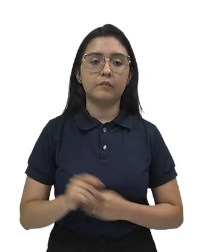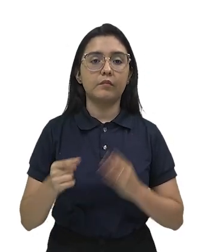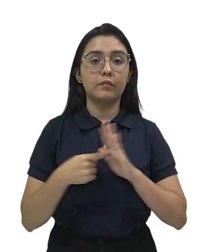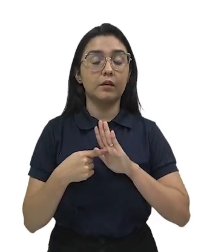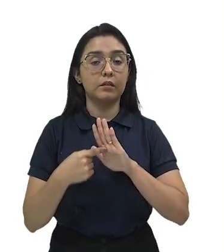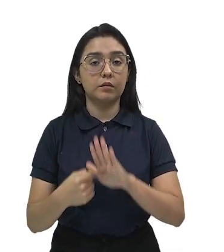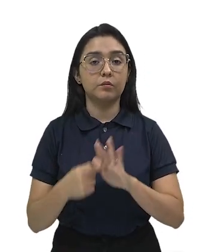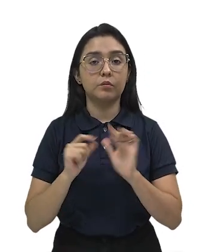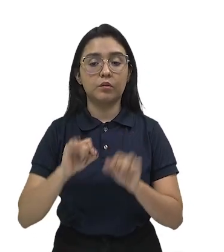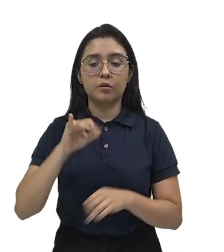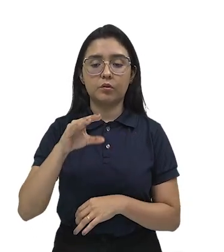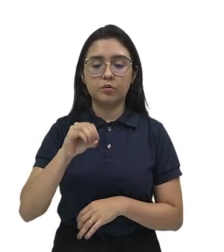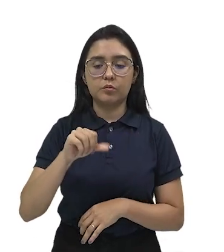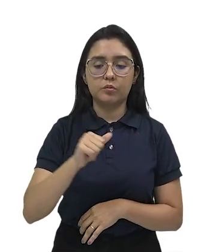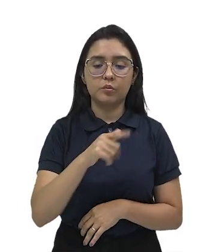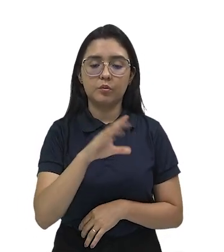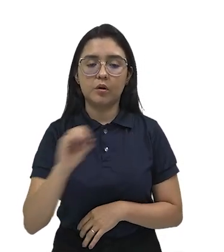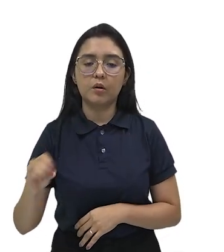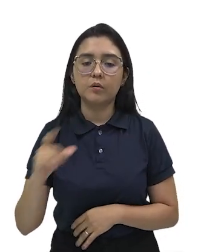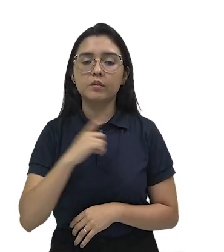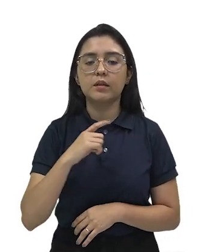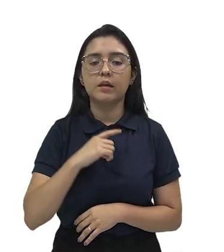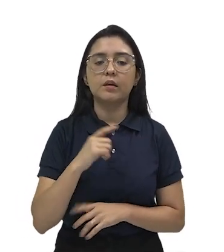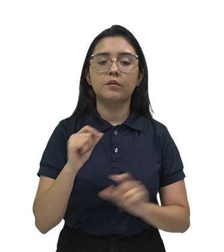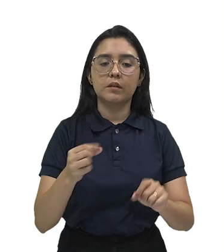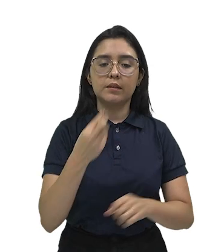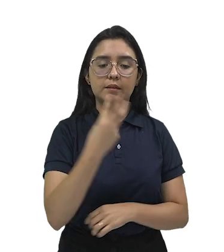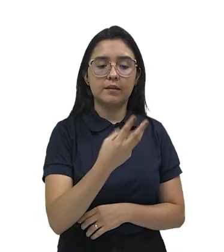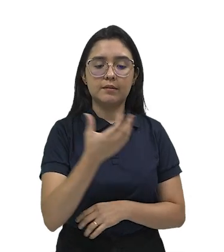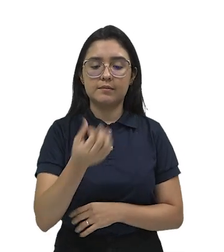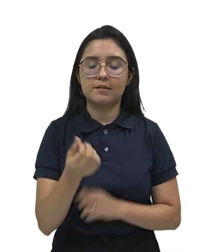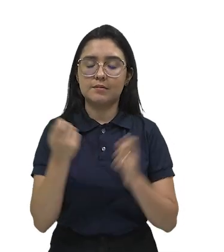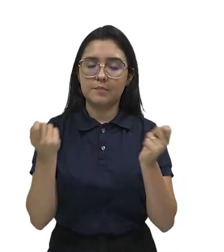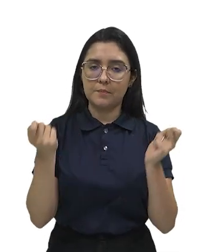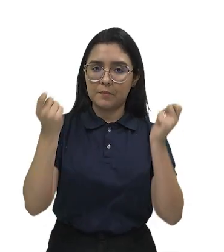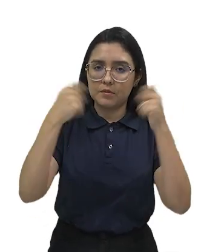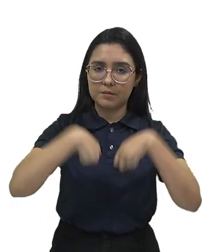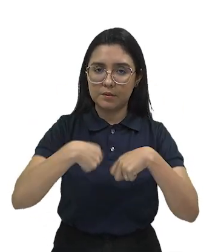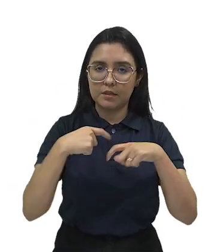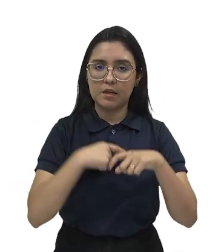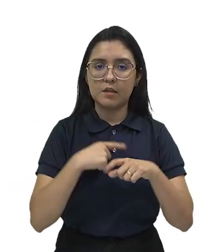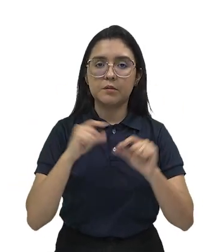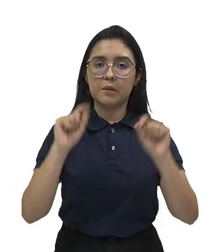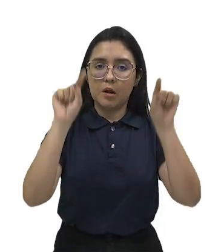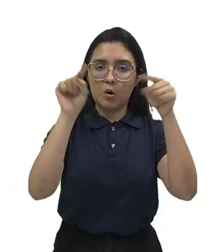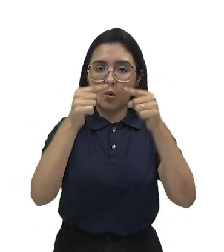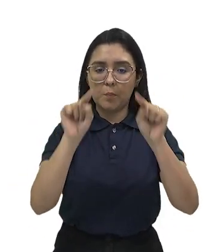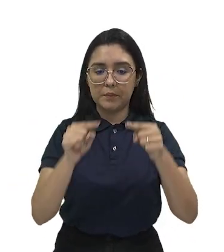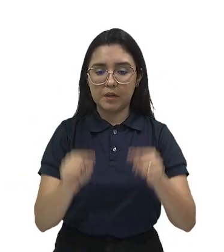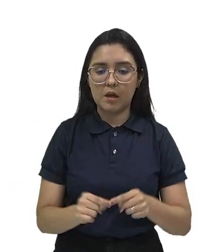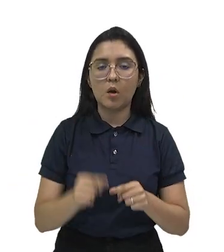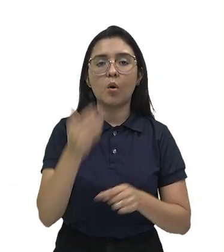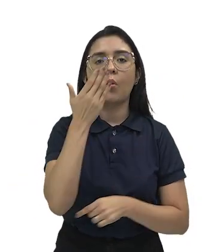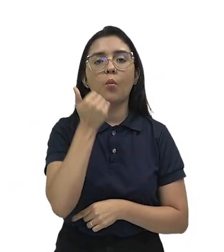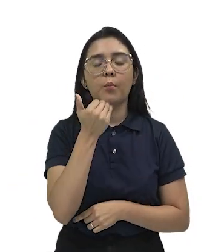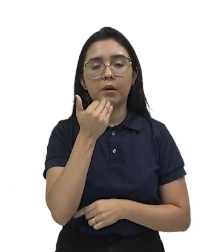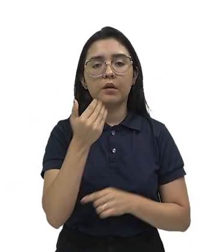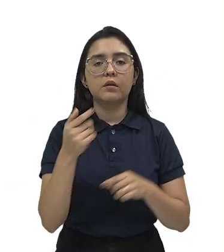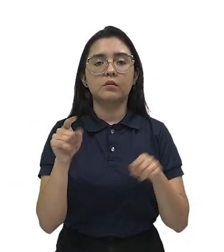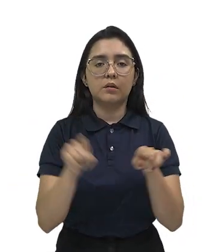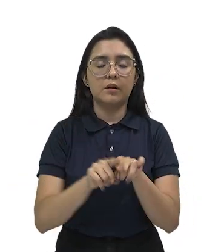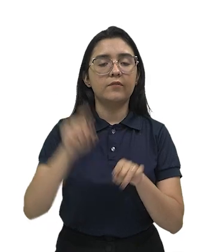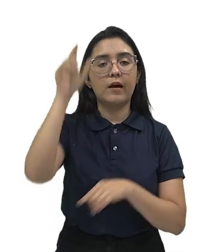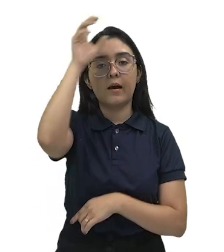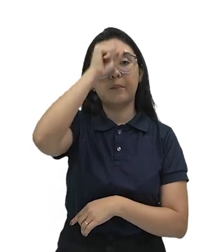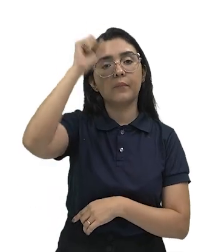Nesse caso, João, ele tem 36 possibilidades para compor, ele vai